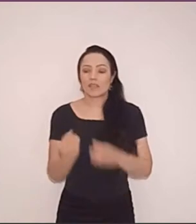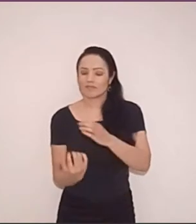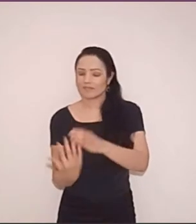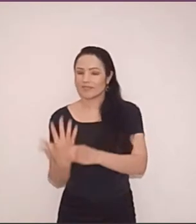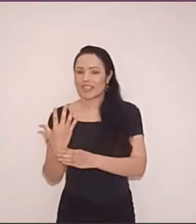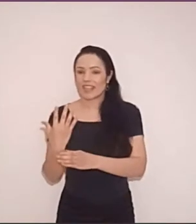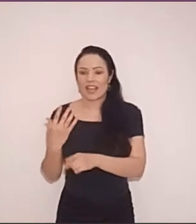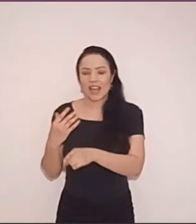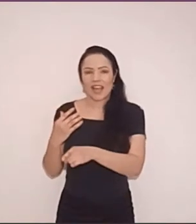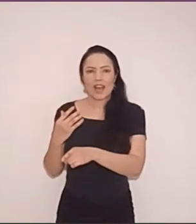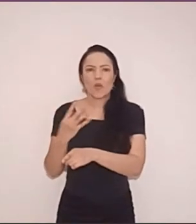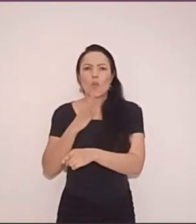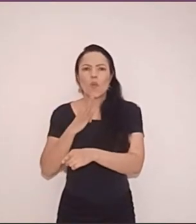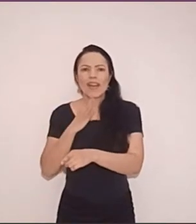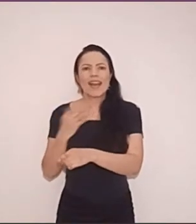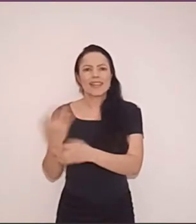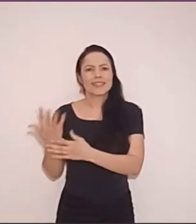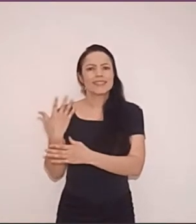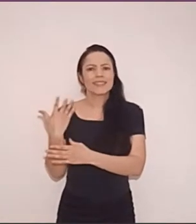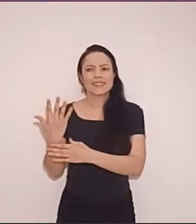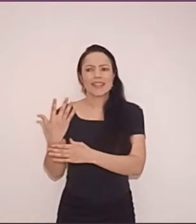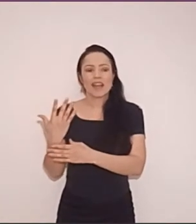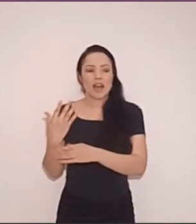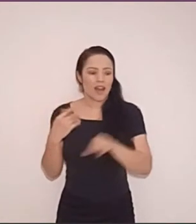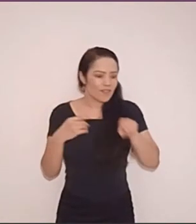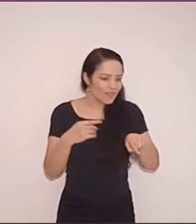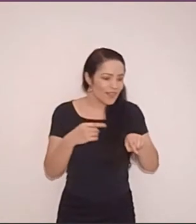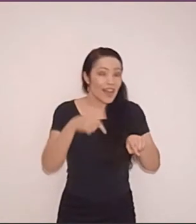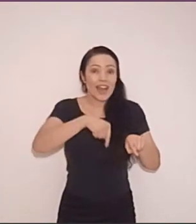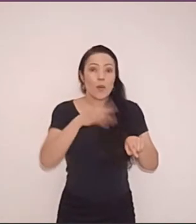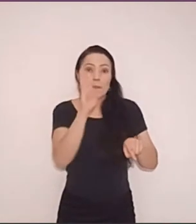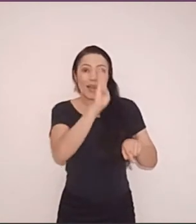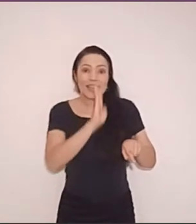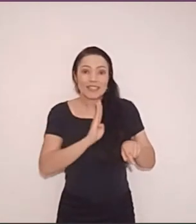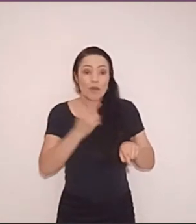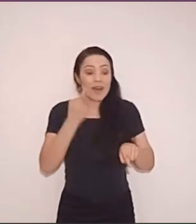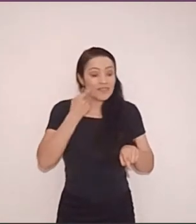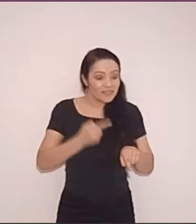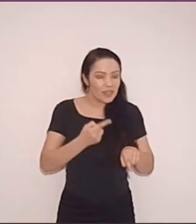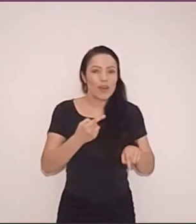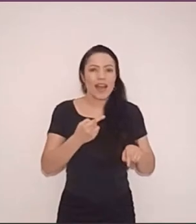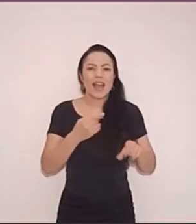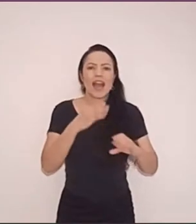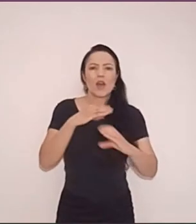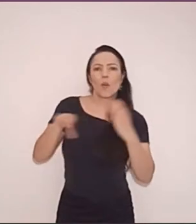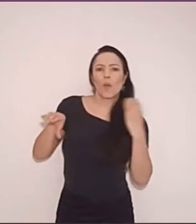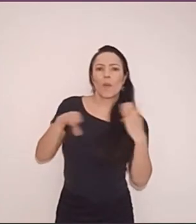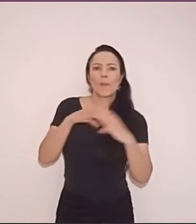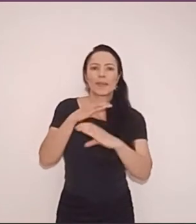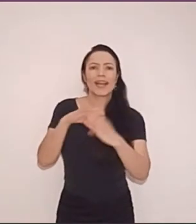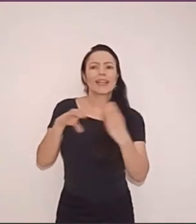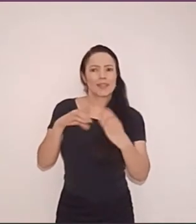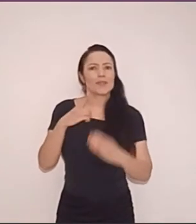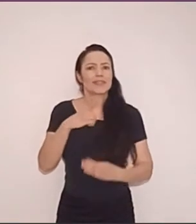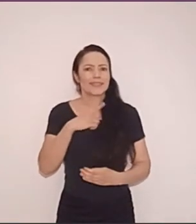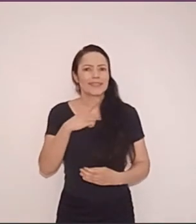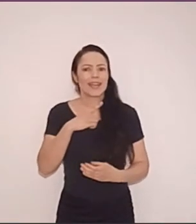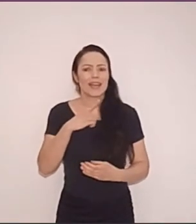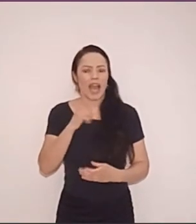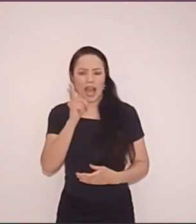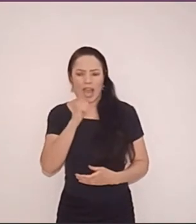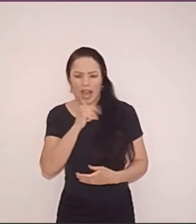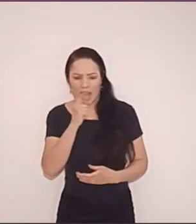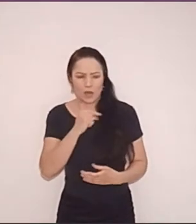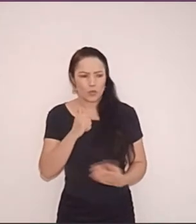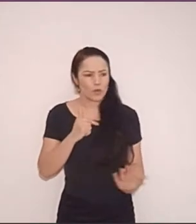conheciam em ar conversado com as plantas que estavam antes porque essas plantas se comunicam através do governo através das águas ela